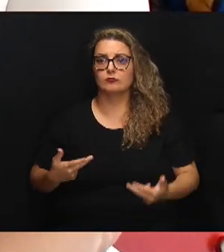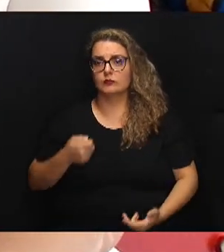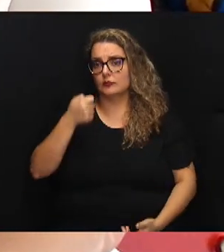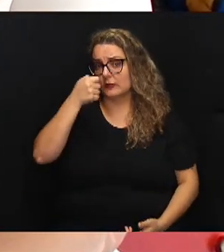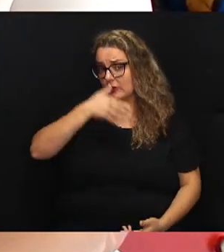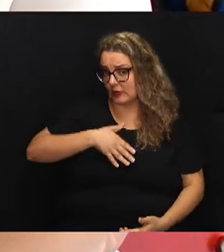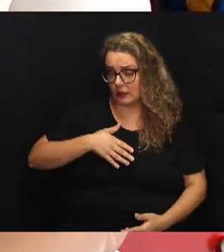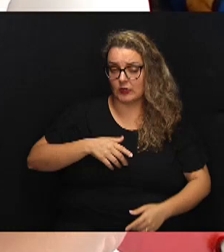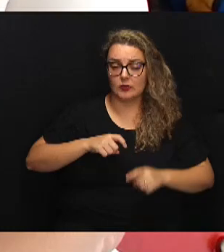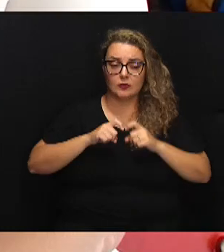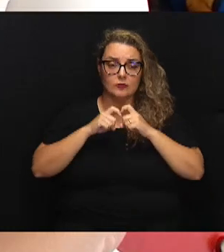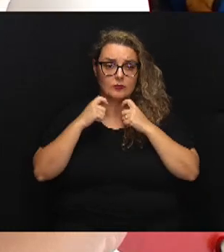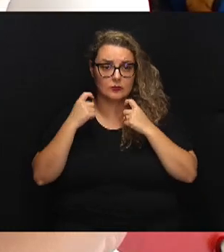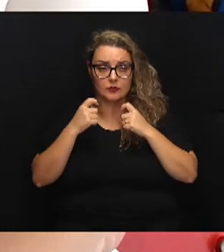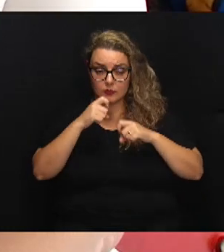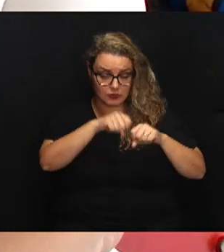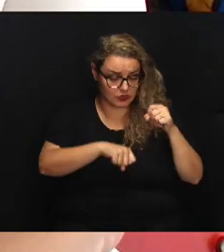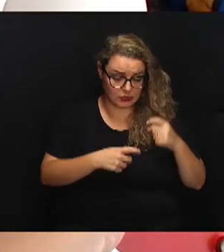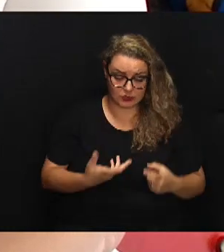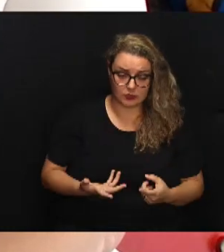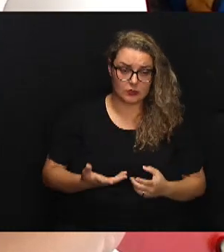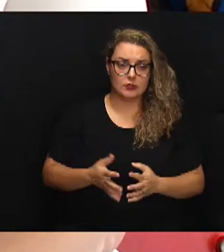sexual, situações de